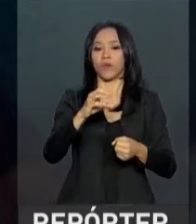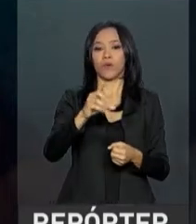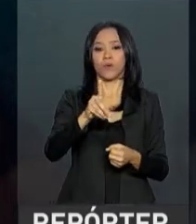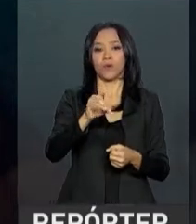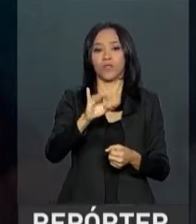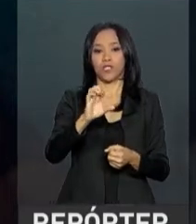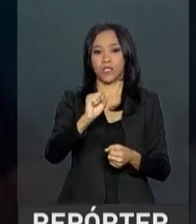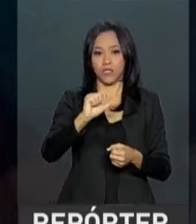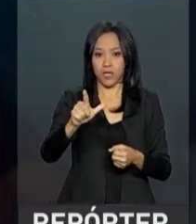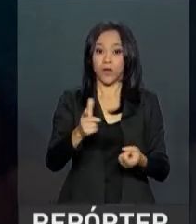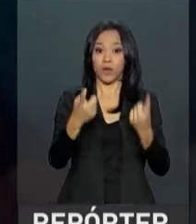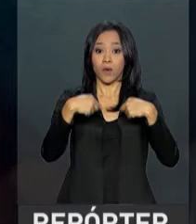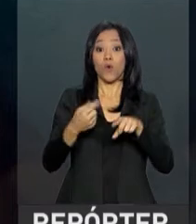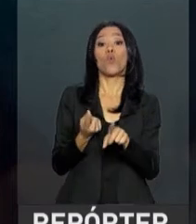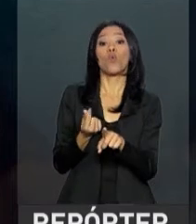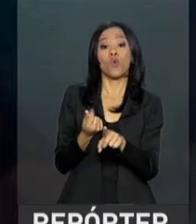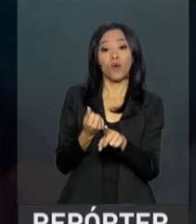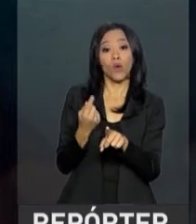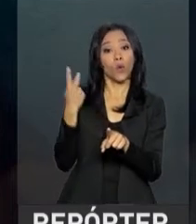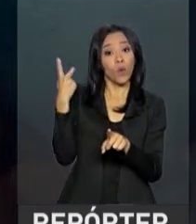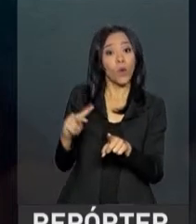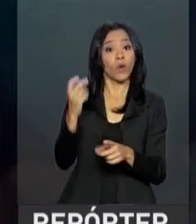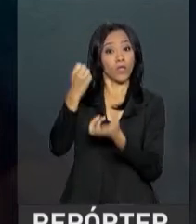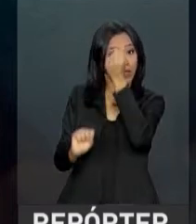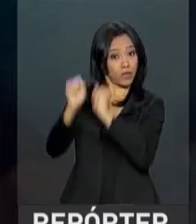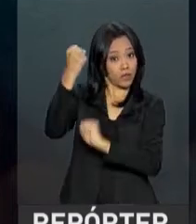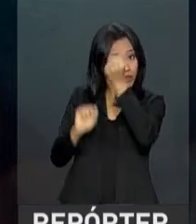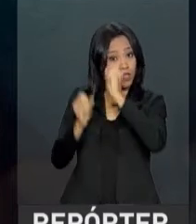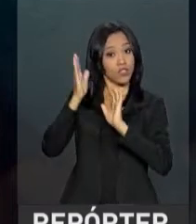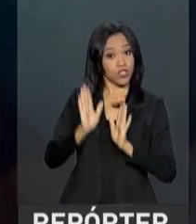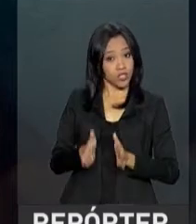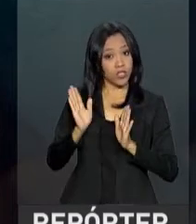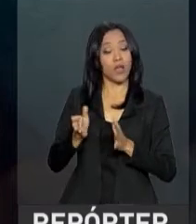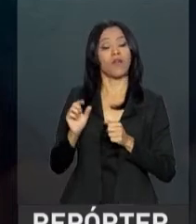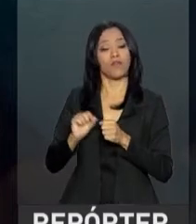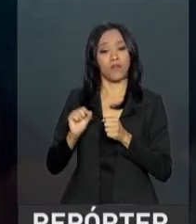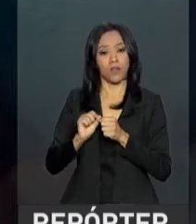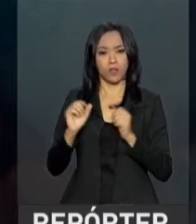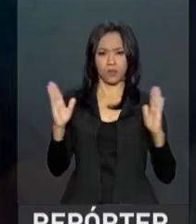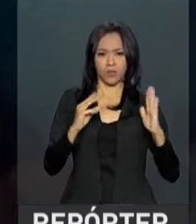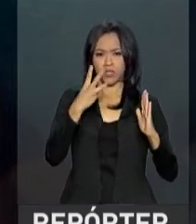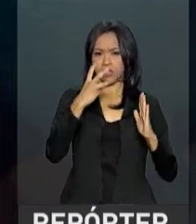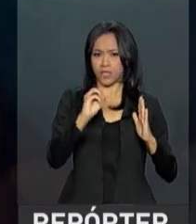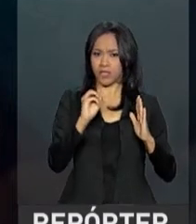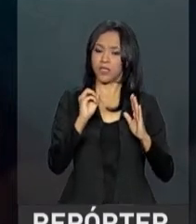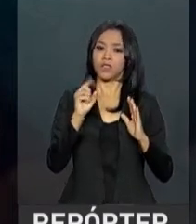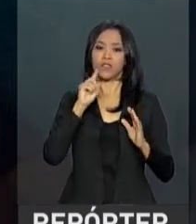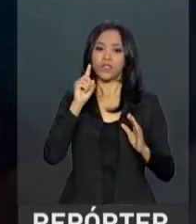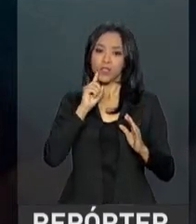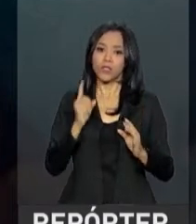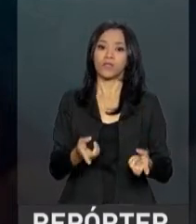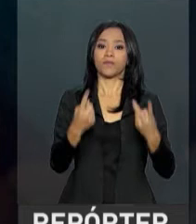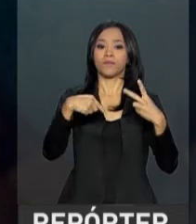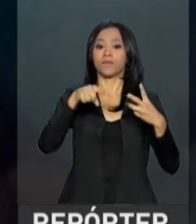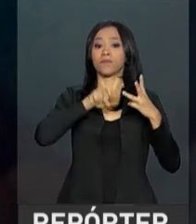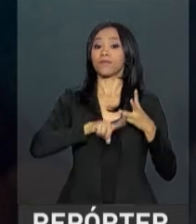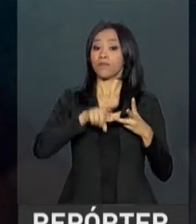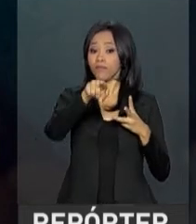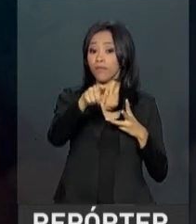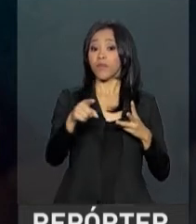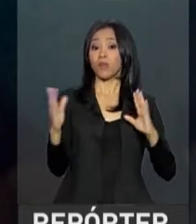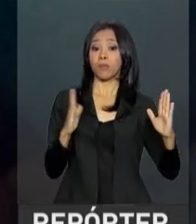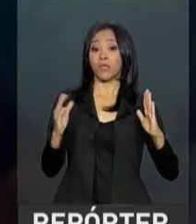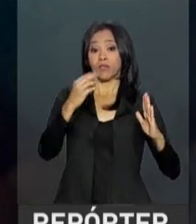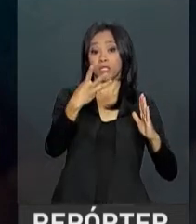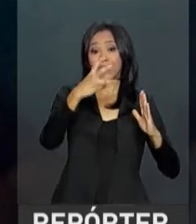a preços na refinaria já praticados pela Petrobras nos próximos 30 dias, assegurar o período mínimo de 30